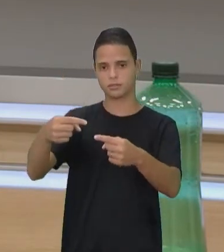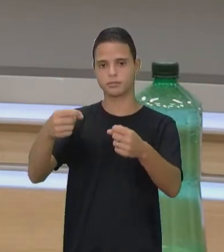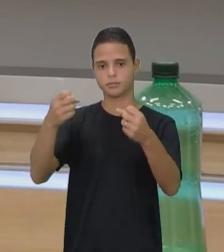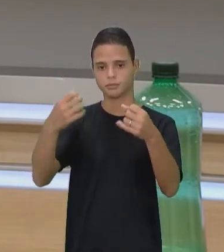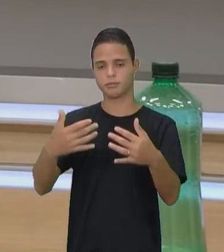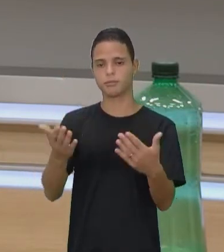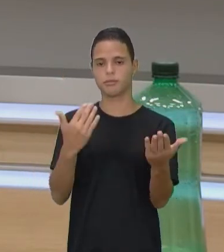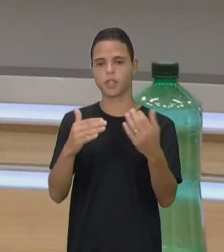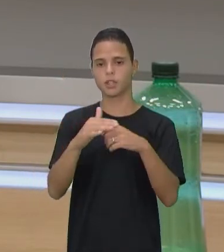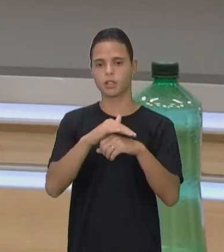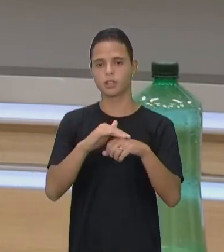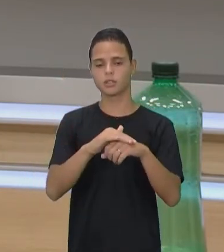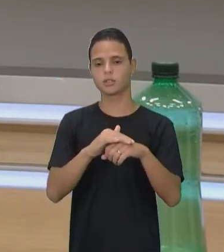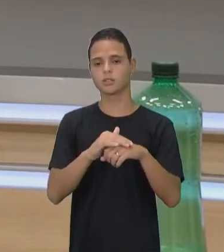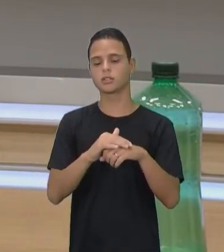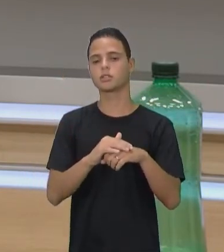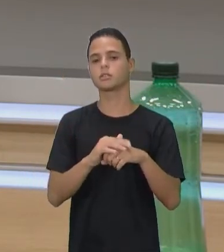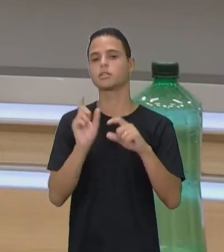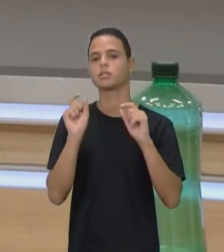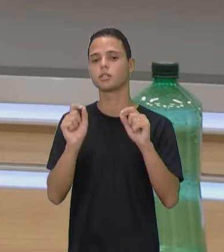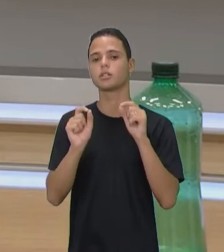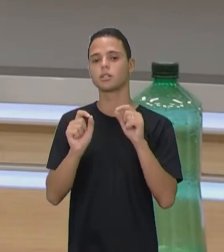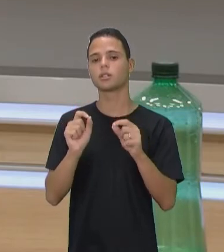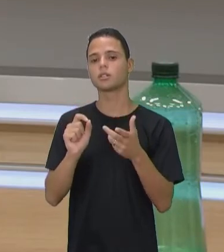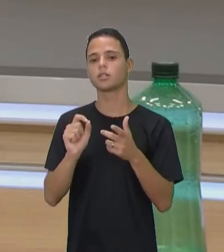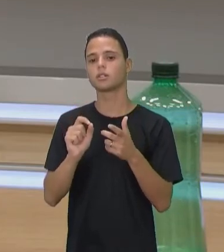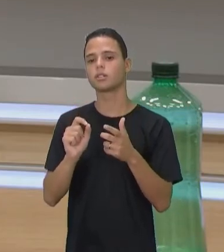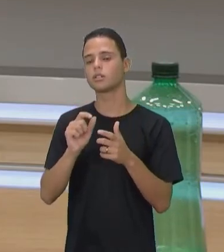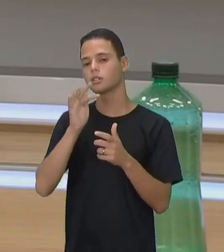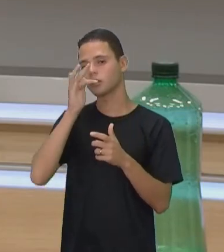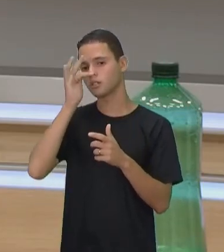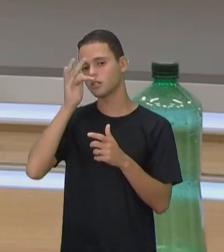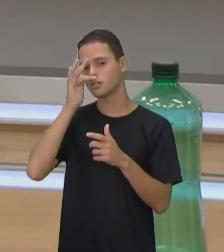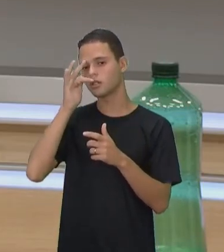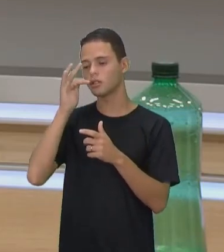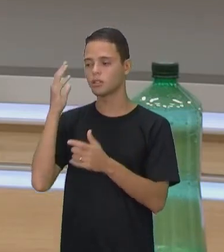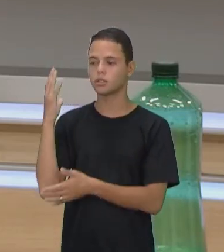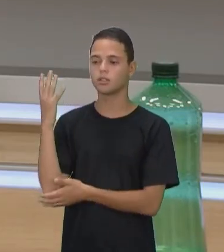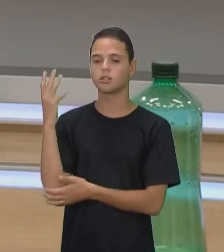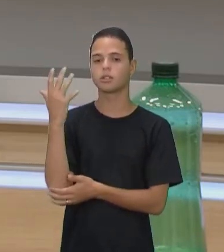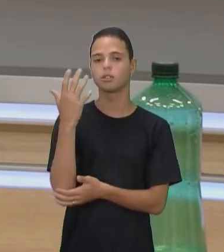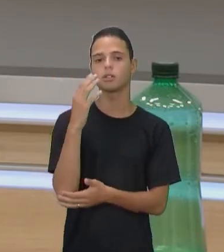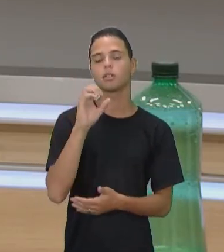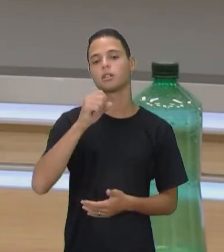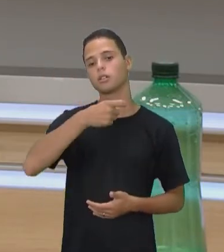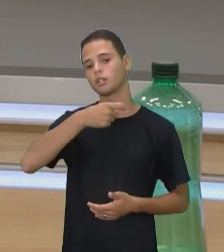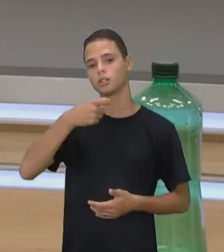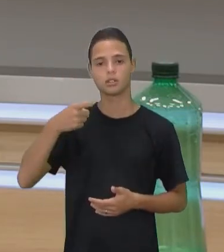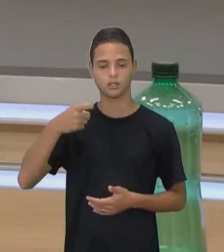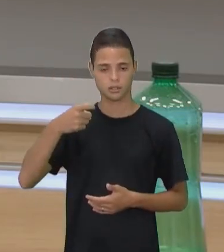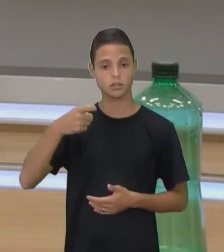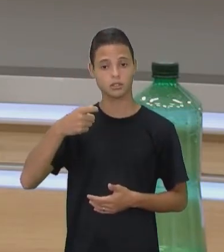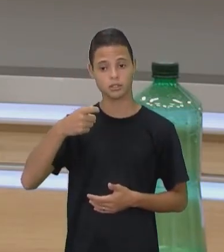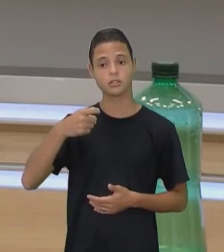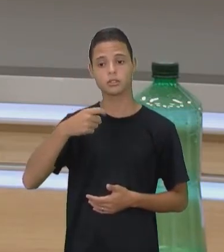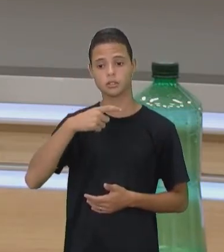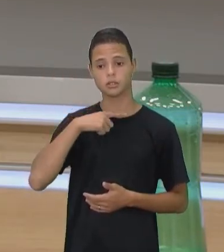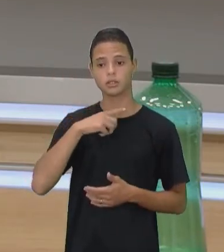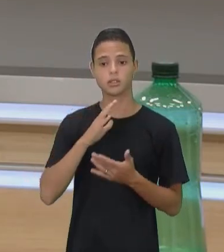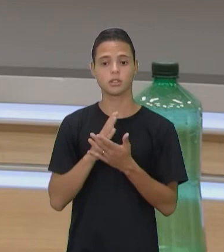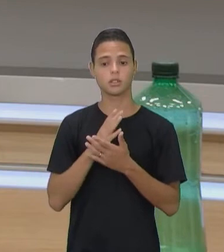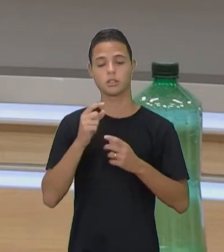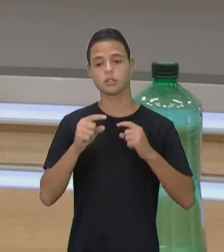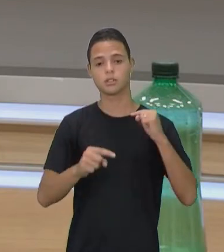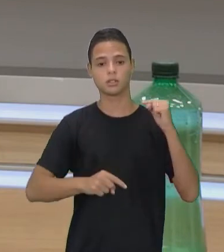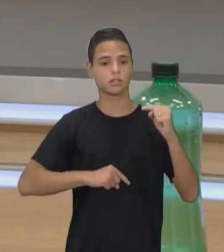mas que já é interessante falar, que é o quê? O oxigênio das plantas. A gente, ao mesmo tempo que a gente está prejudicando os ciclos